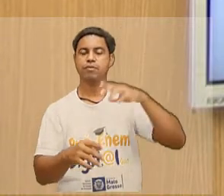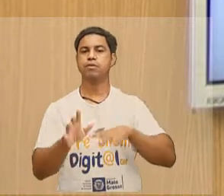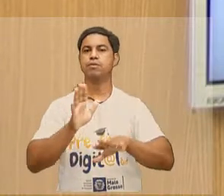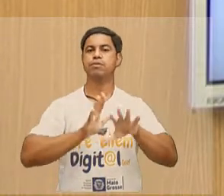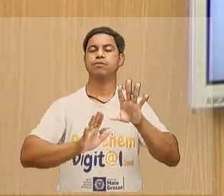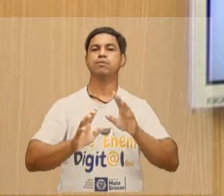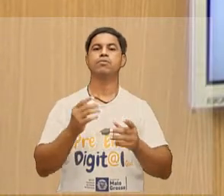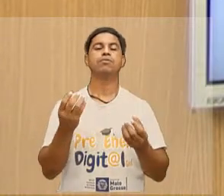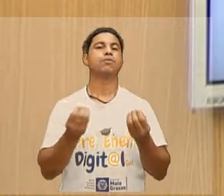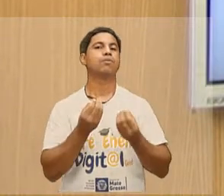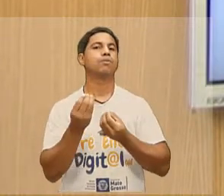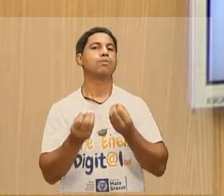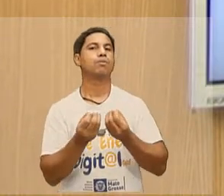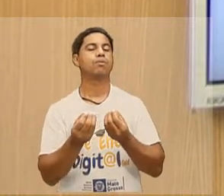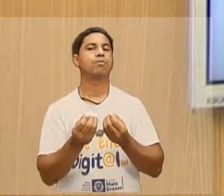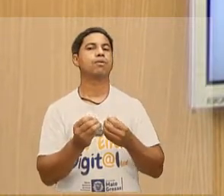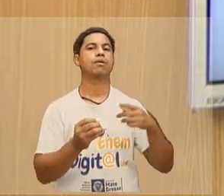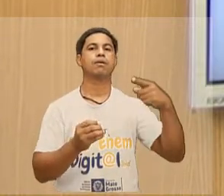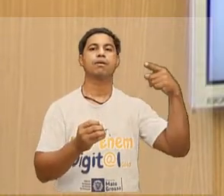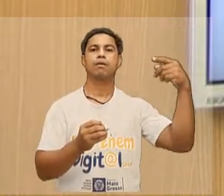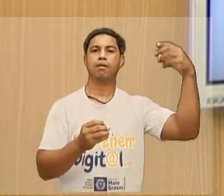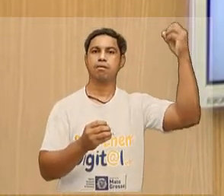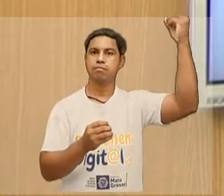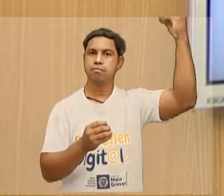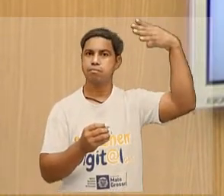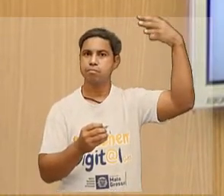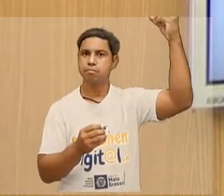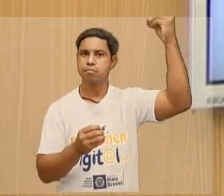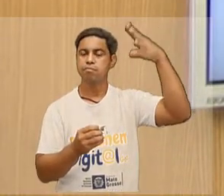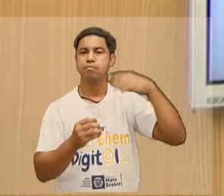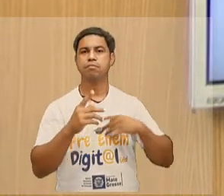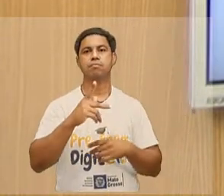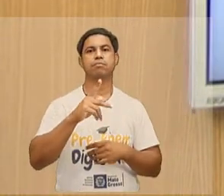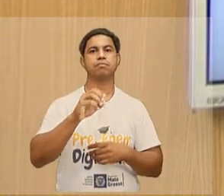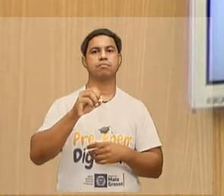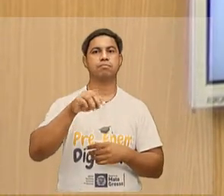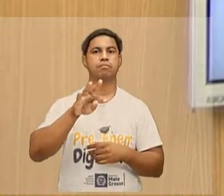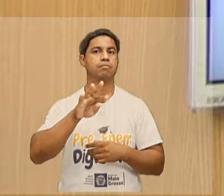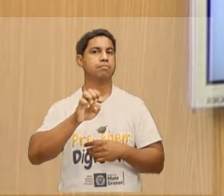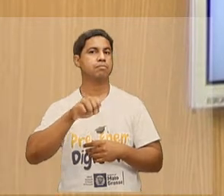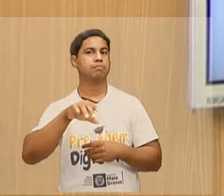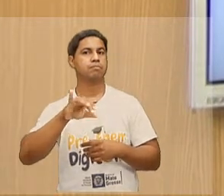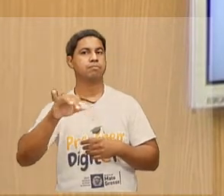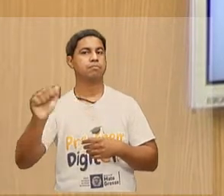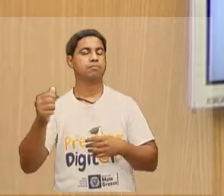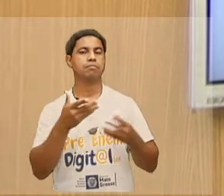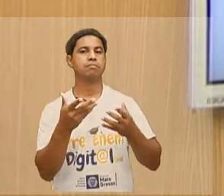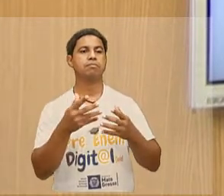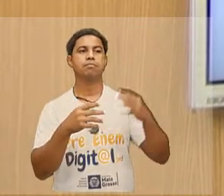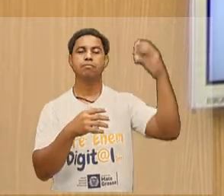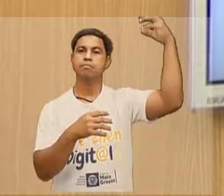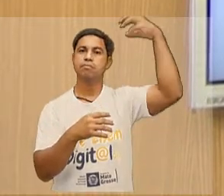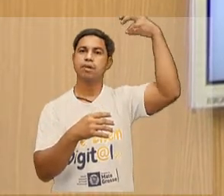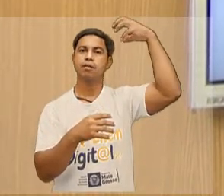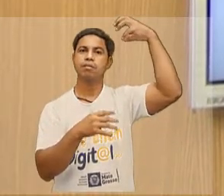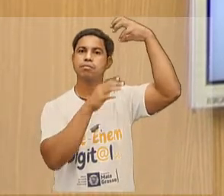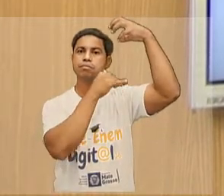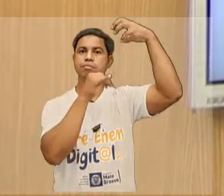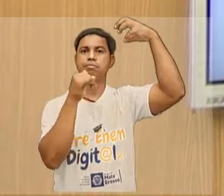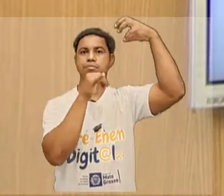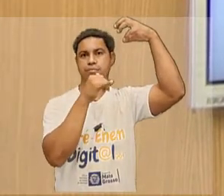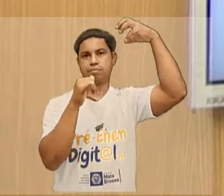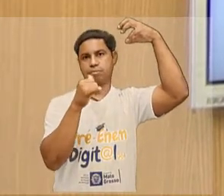ser ligada pela potência que está escrito lá, você encontra a potência do chuveiro elétrico. E pasmem vocês,